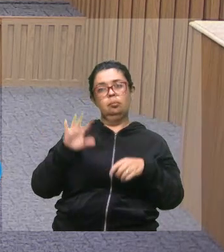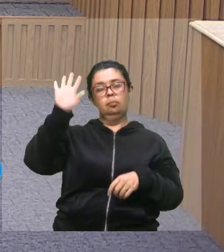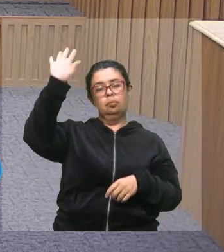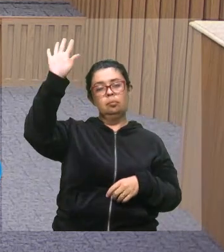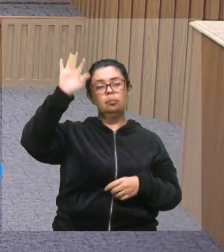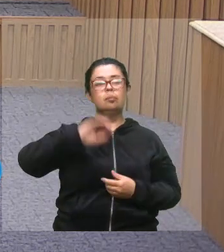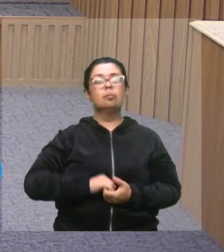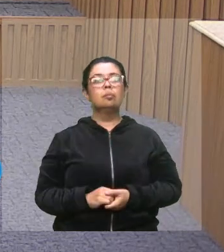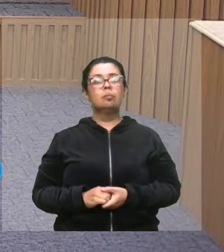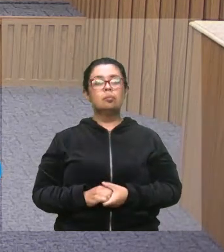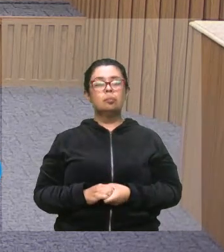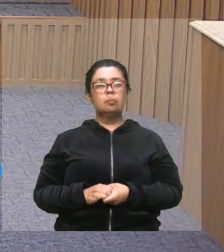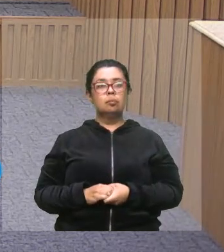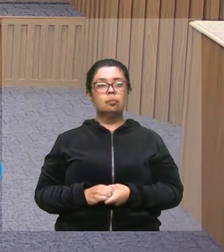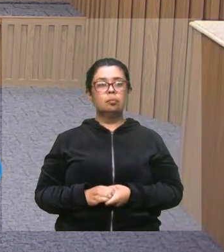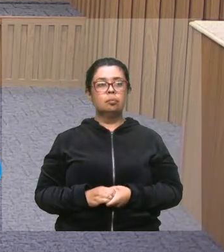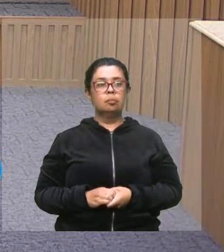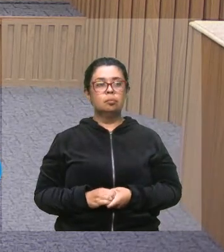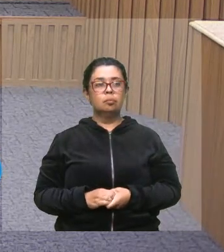se manifestem.